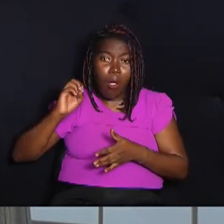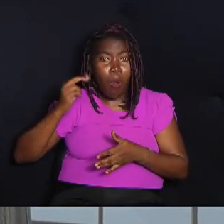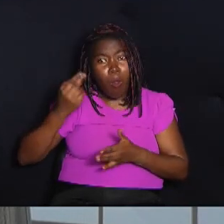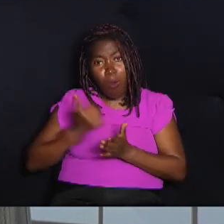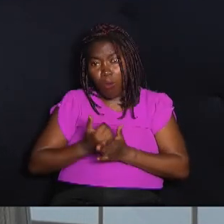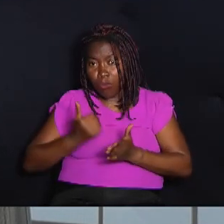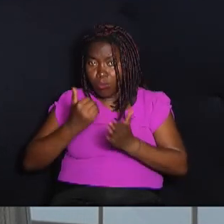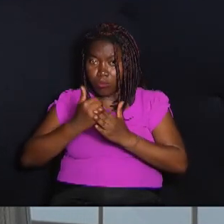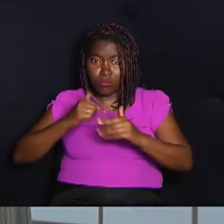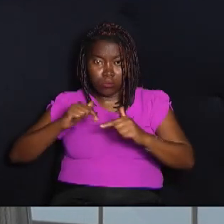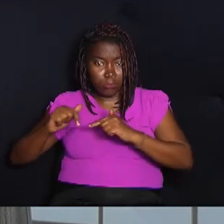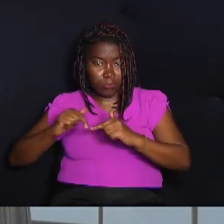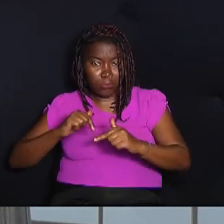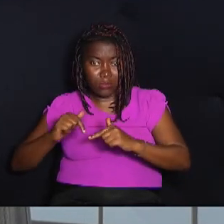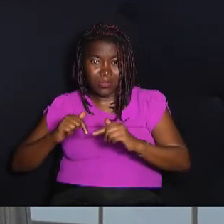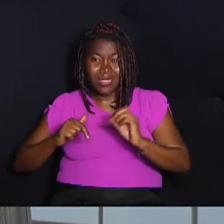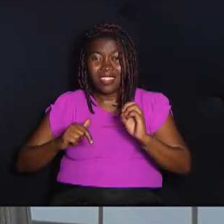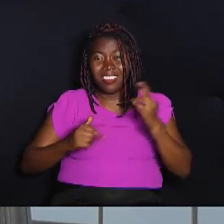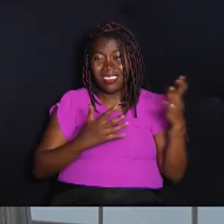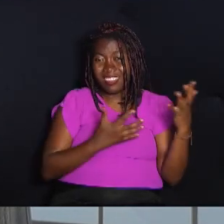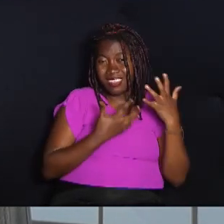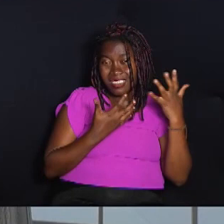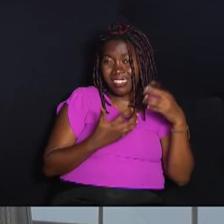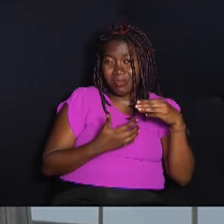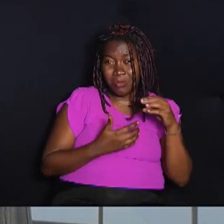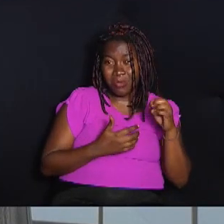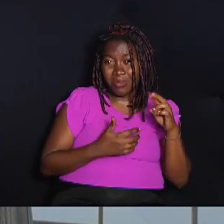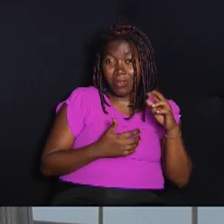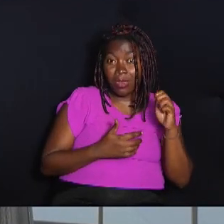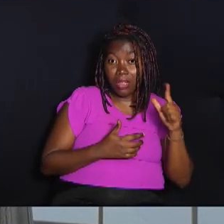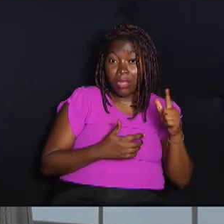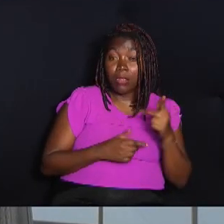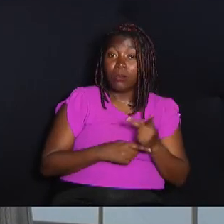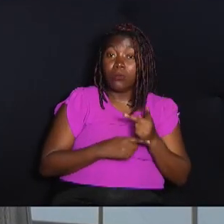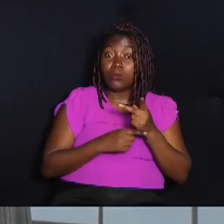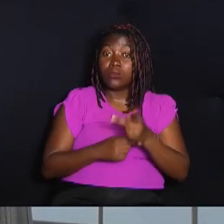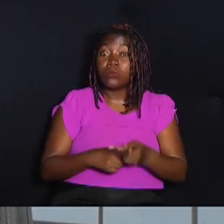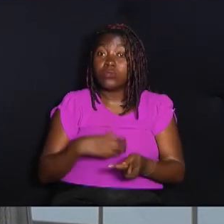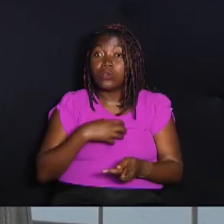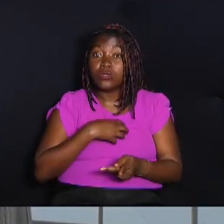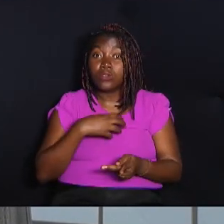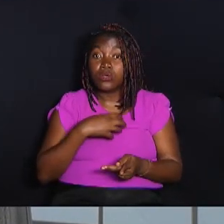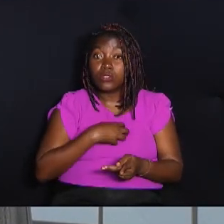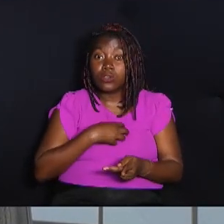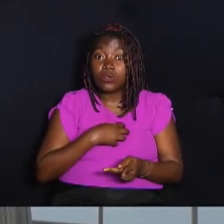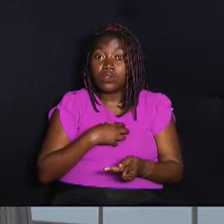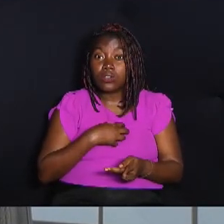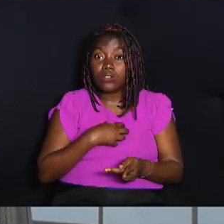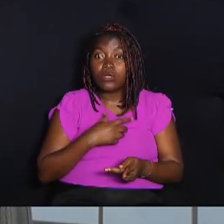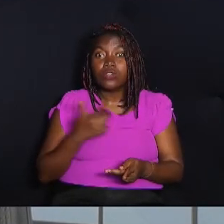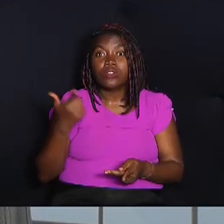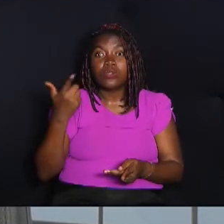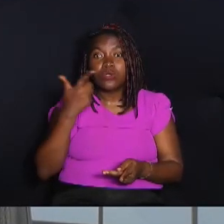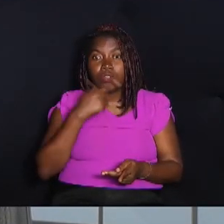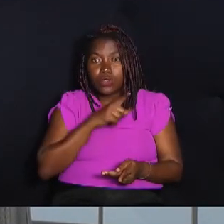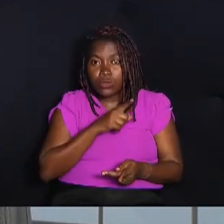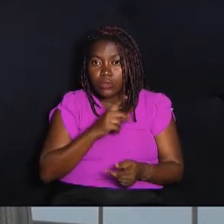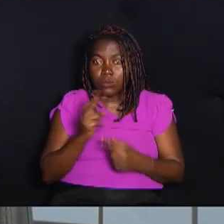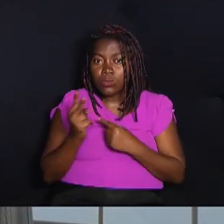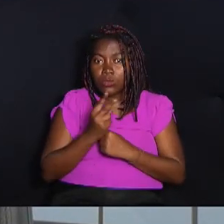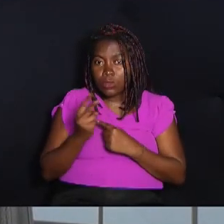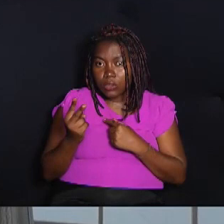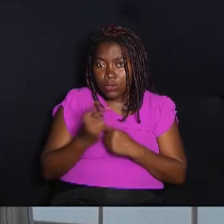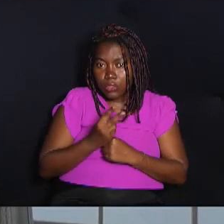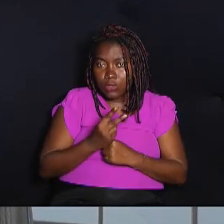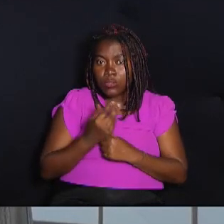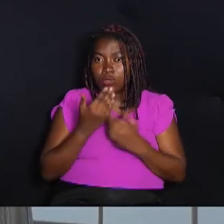no trabalho, ou um assédio moral, buscar meios ou formas, né, de conseguir proteger disso,